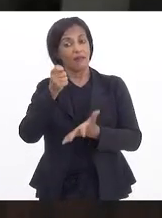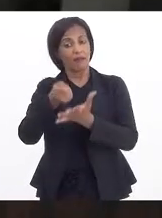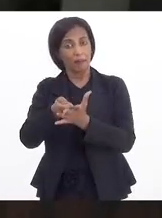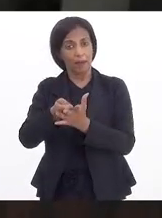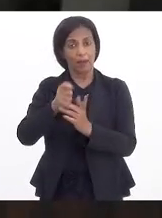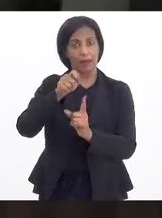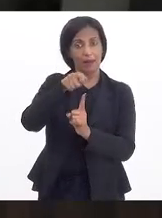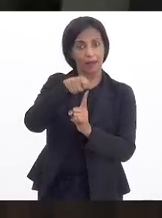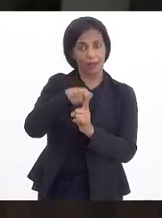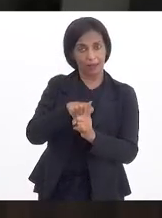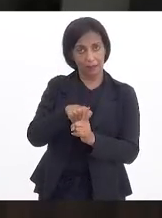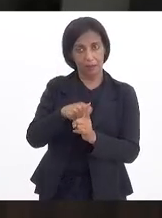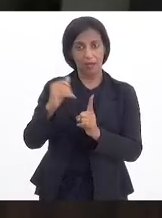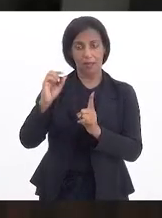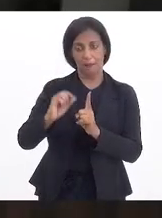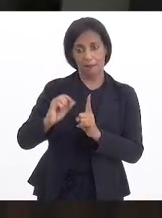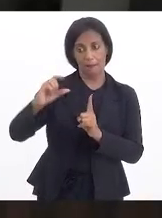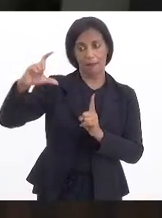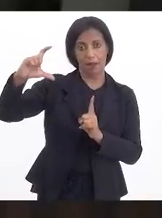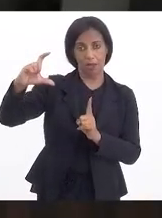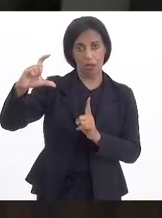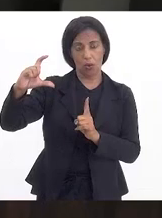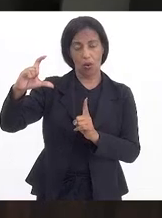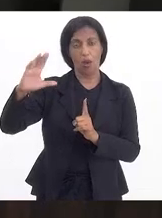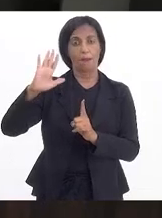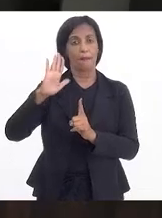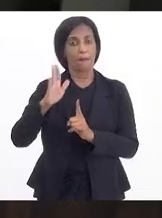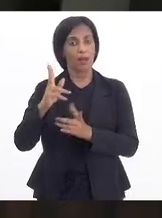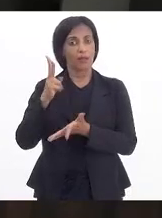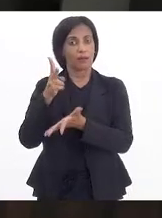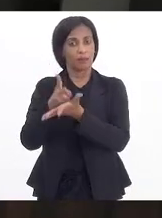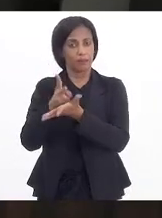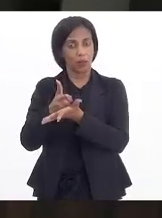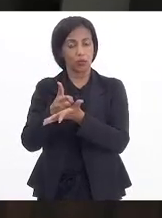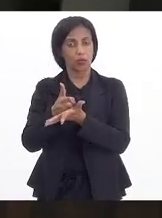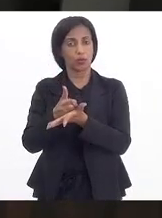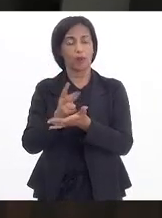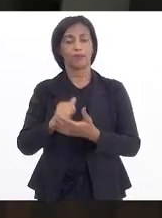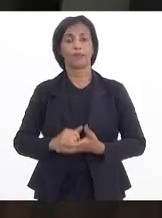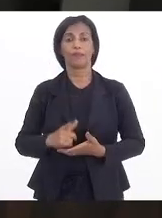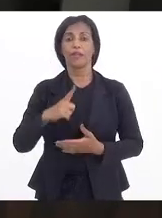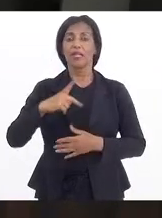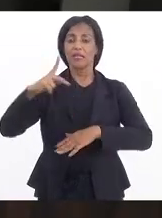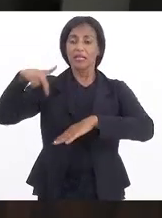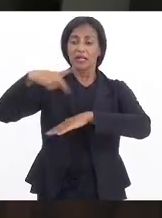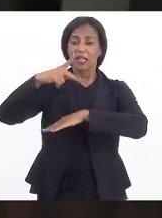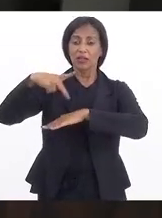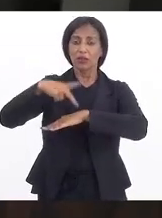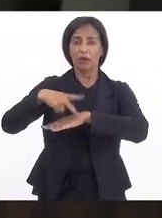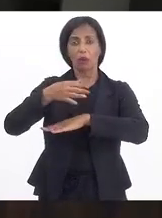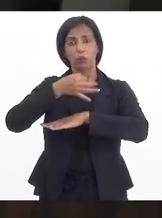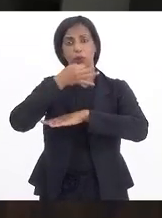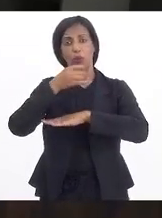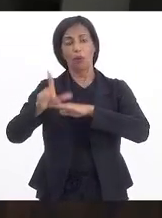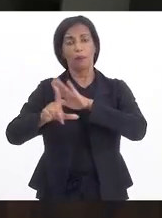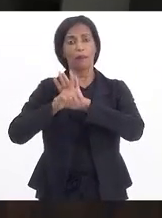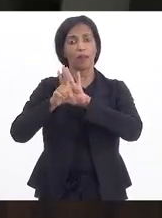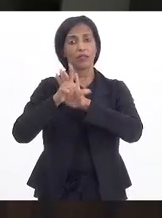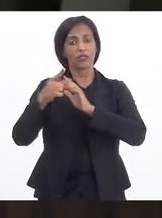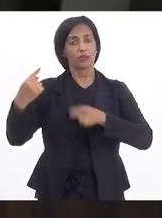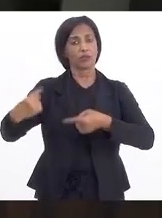naquele mês ali que eu tá maior mas ela vai ser lá que seria mantido no sítio tem uma questão Nacional aí é uma